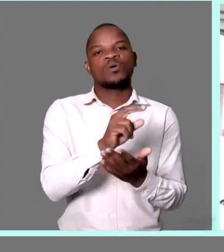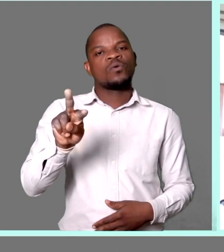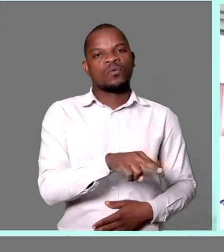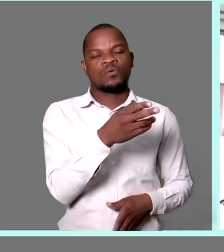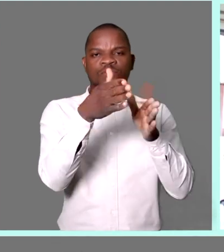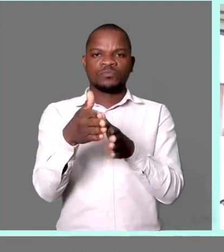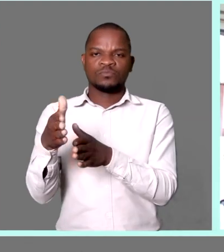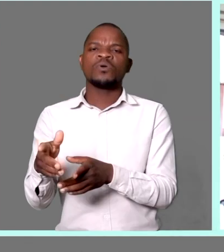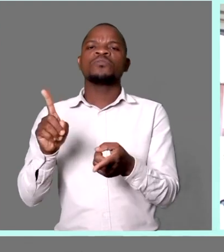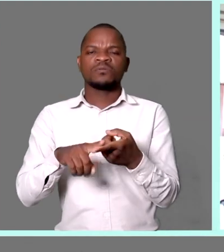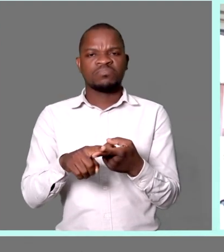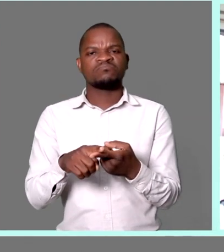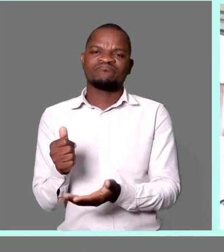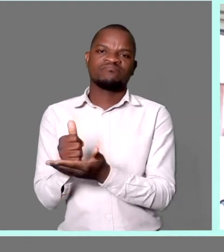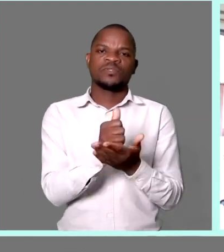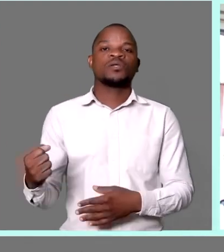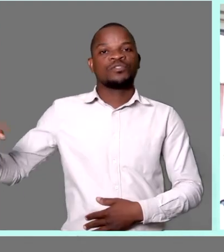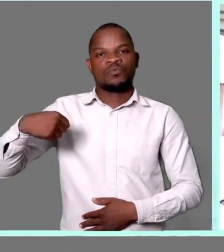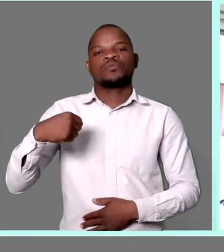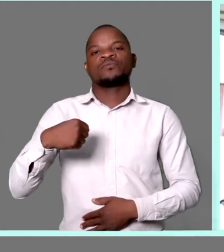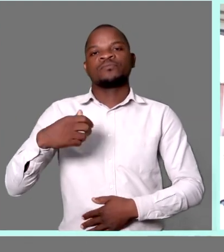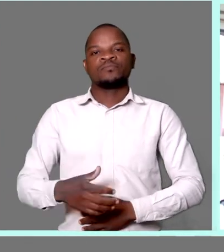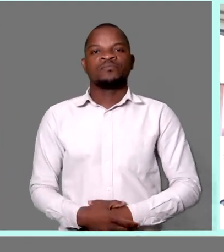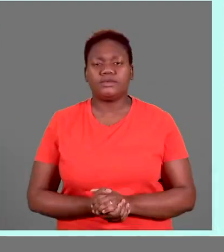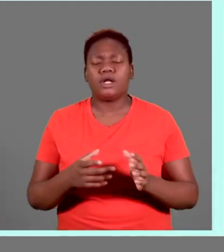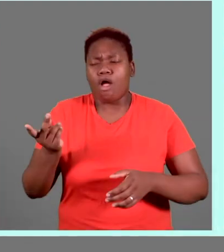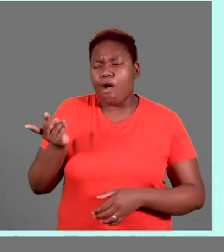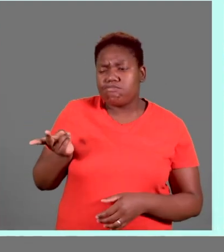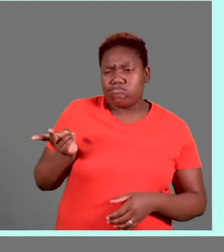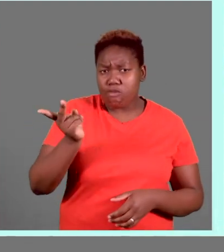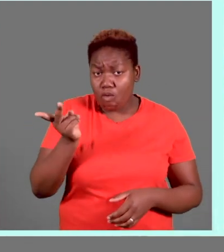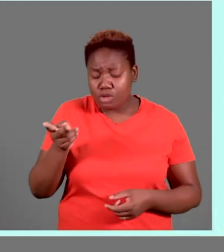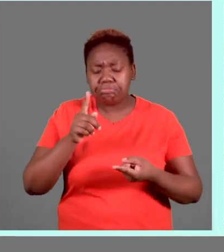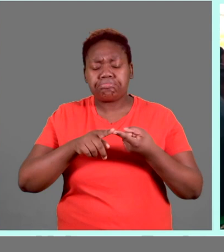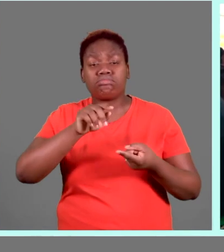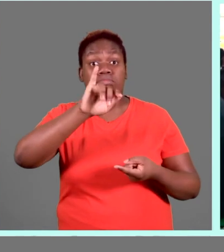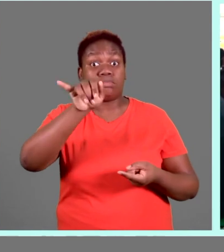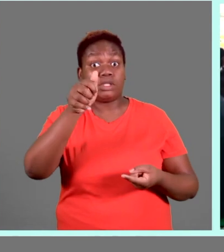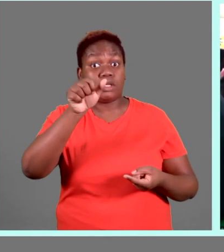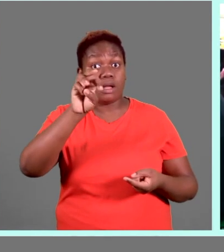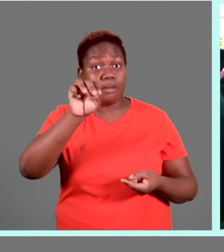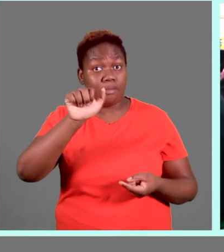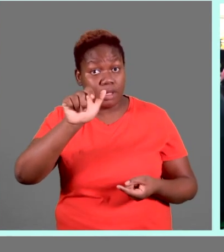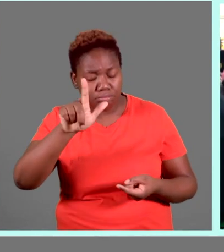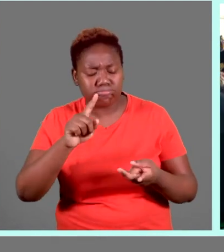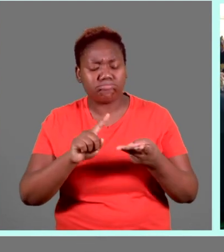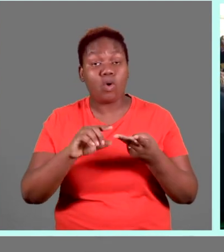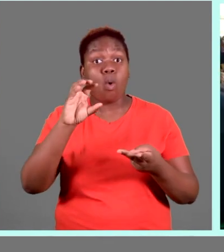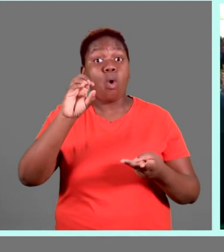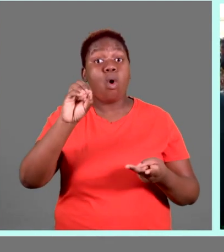com deficiência. Tenda ajudar os outros e também as suas esposas.